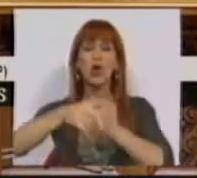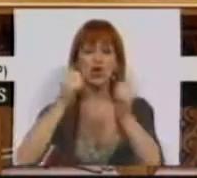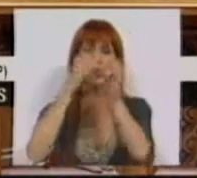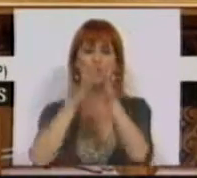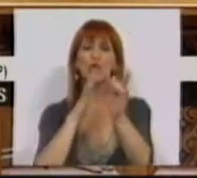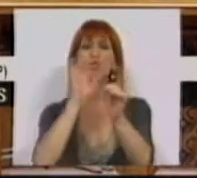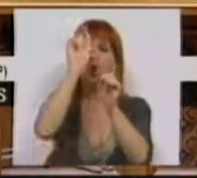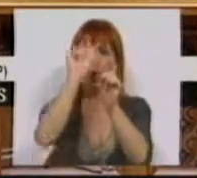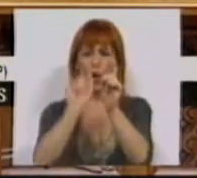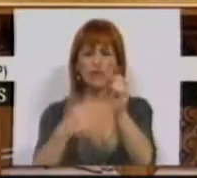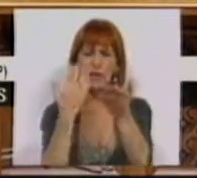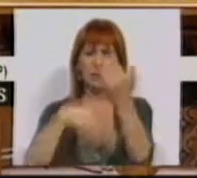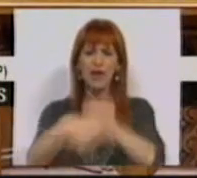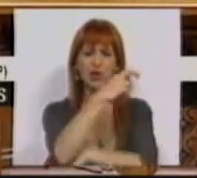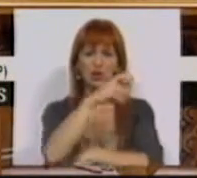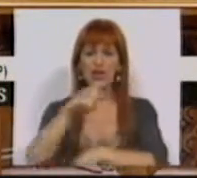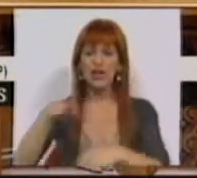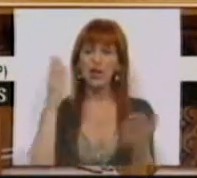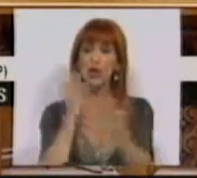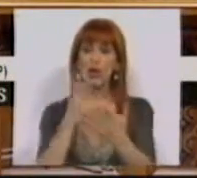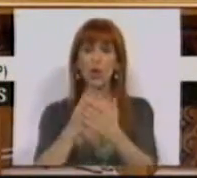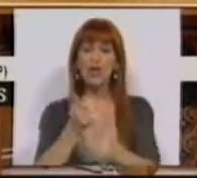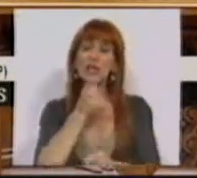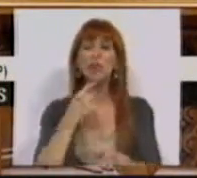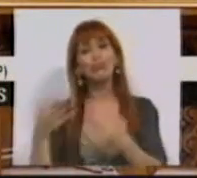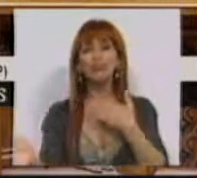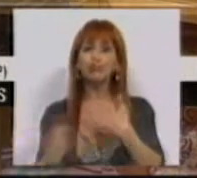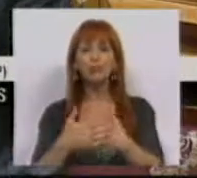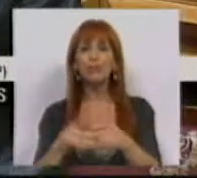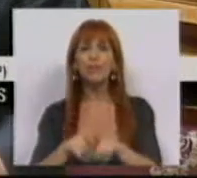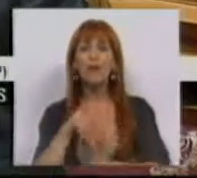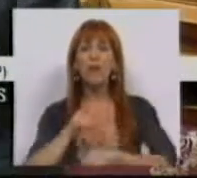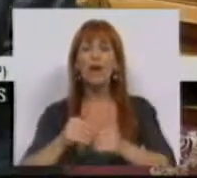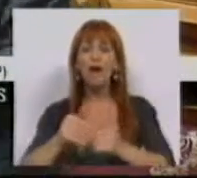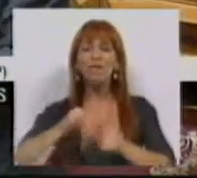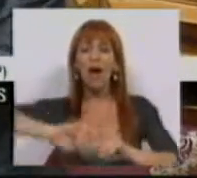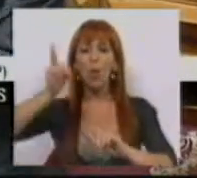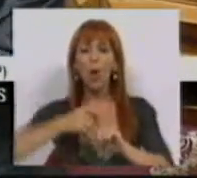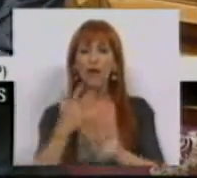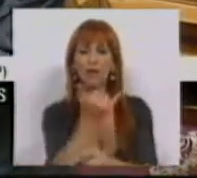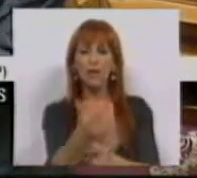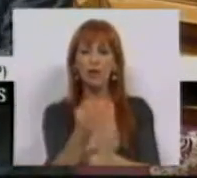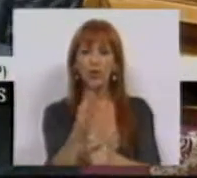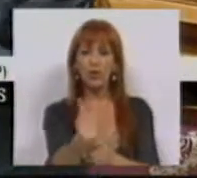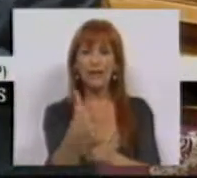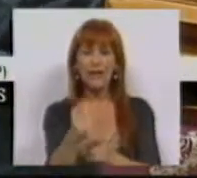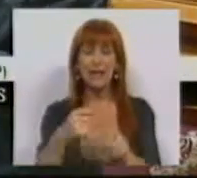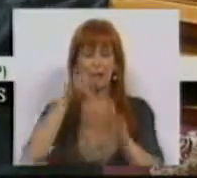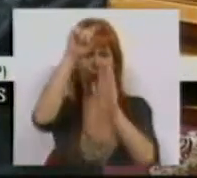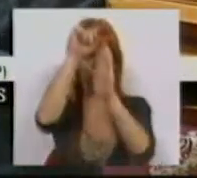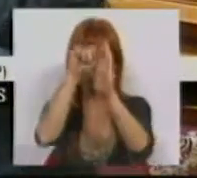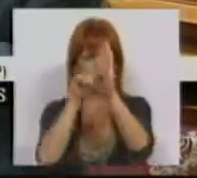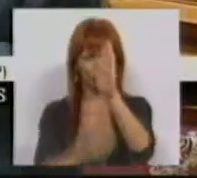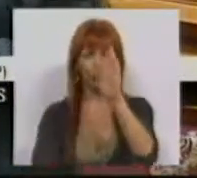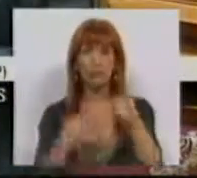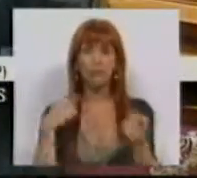os nomes das mais de 300 escolas que decidiu extinguir no próximo ano letivo. É uma longa lista